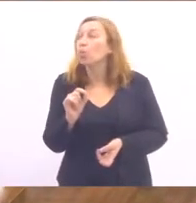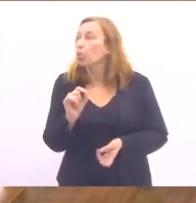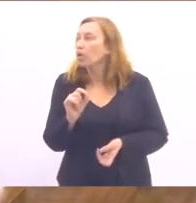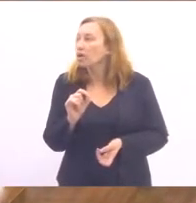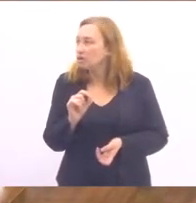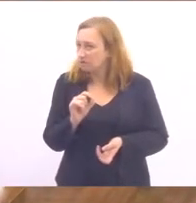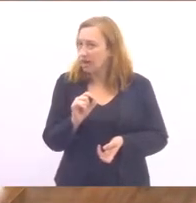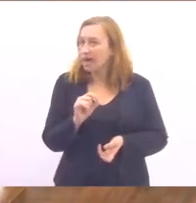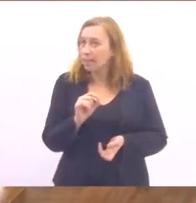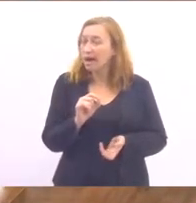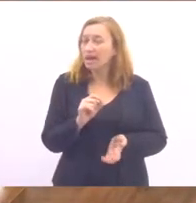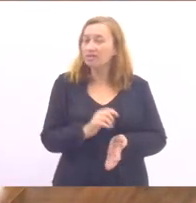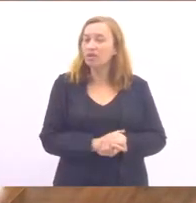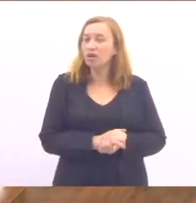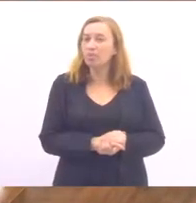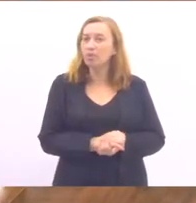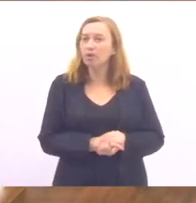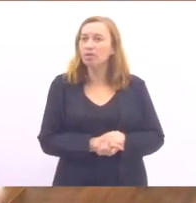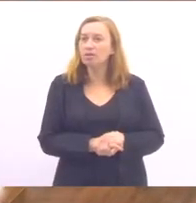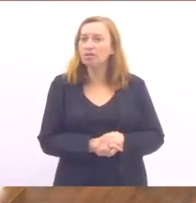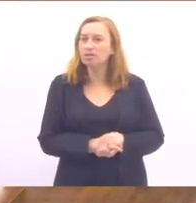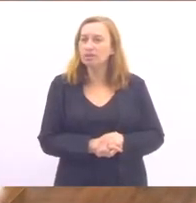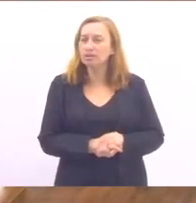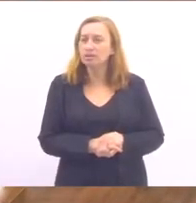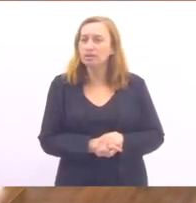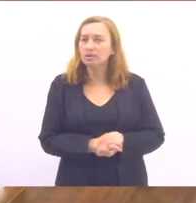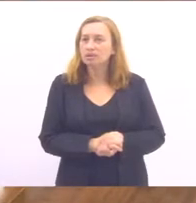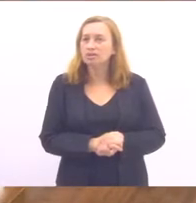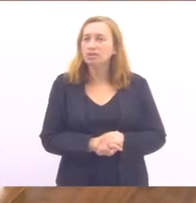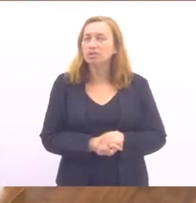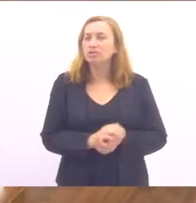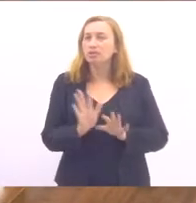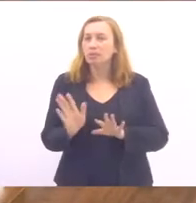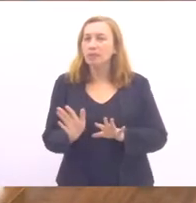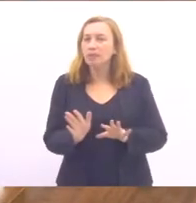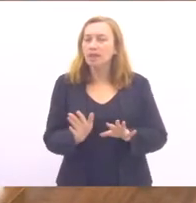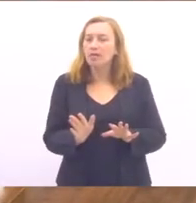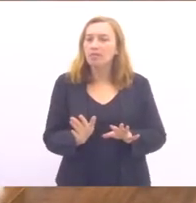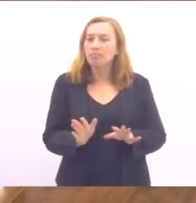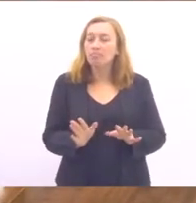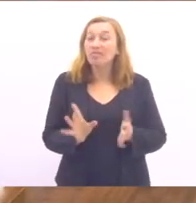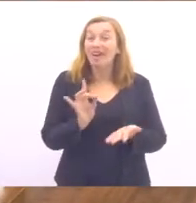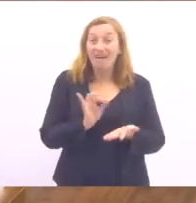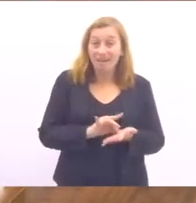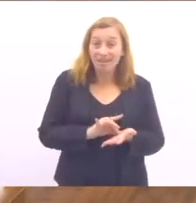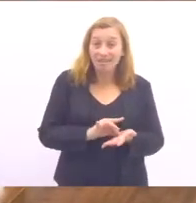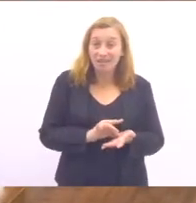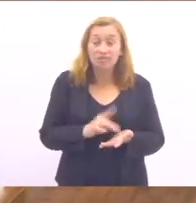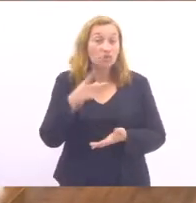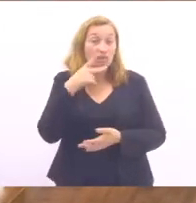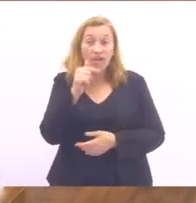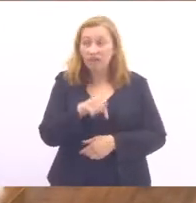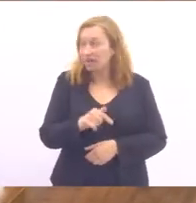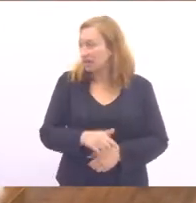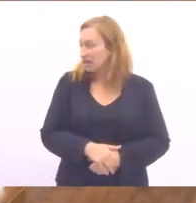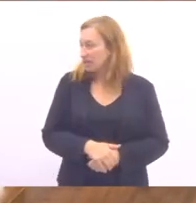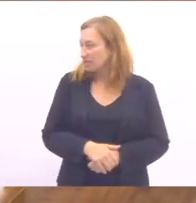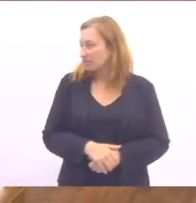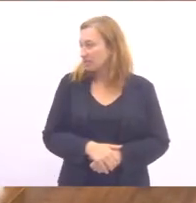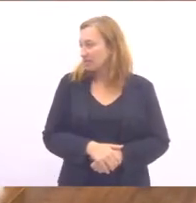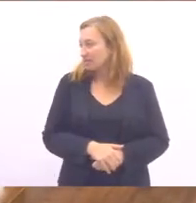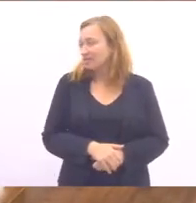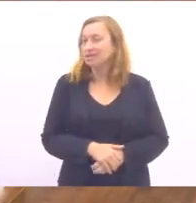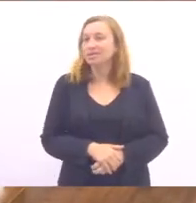Quando começa isso? Sabe? Então, fica uma coisa que nós... A realidade é o que foi dito aqui. Nós estamos